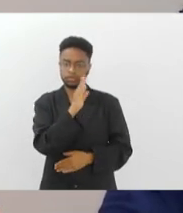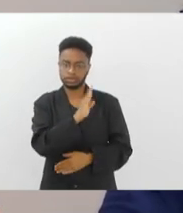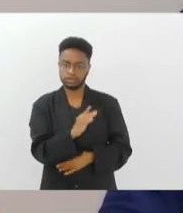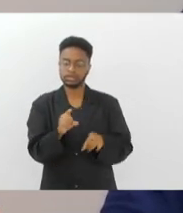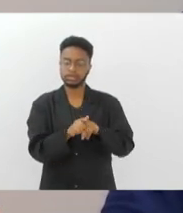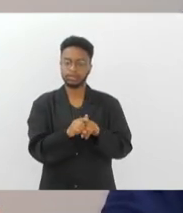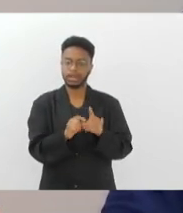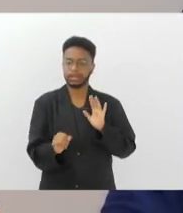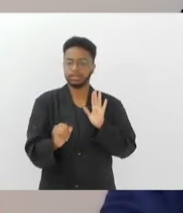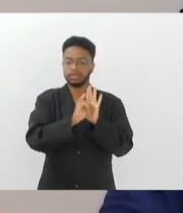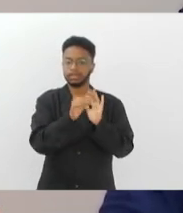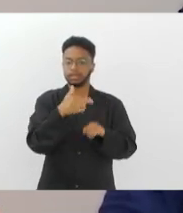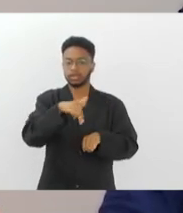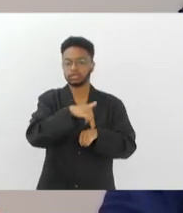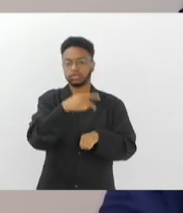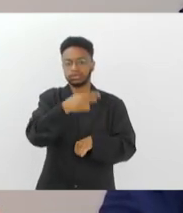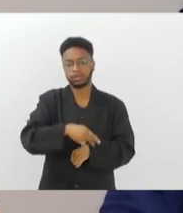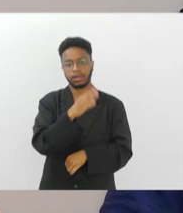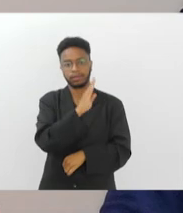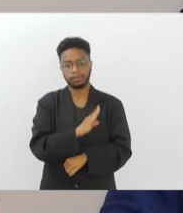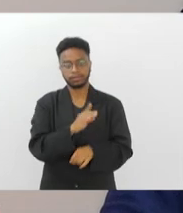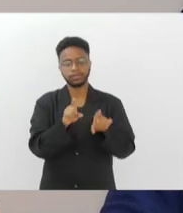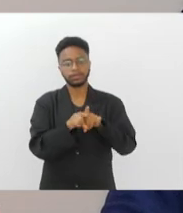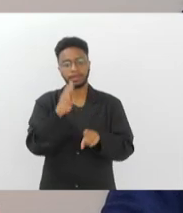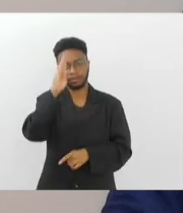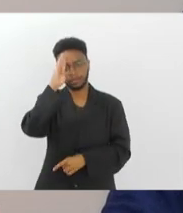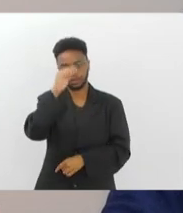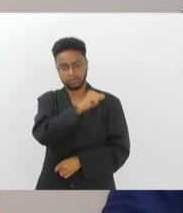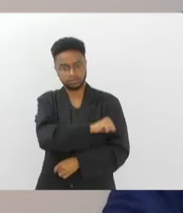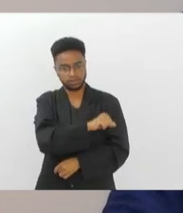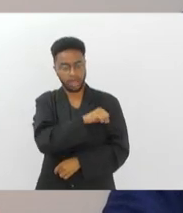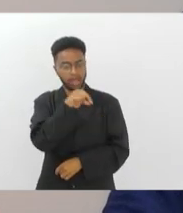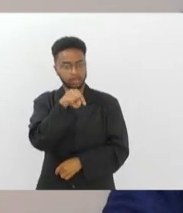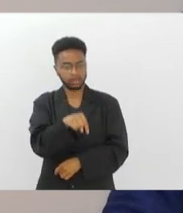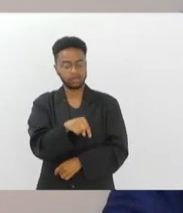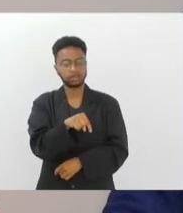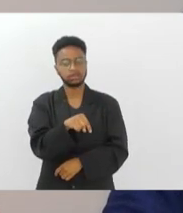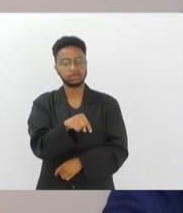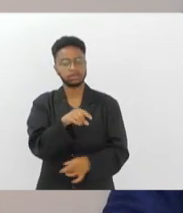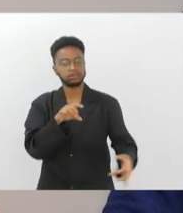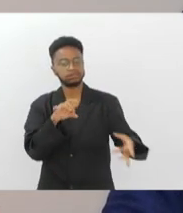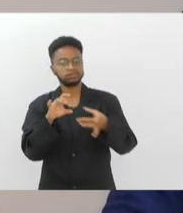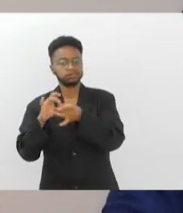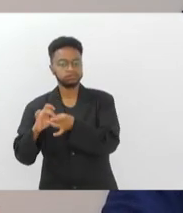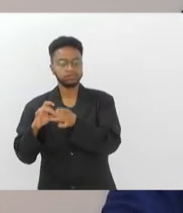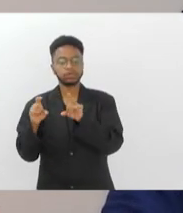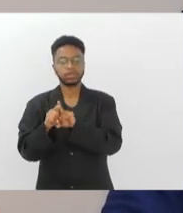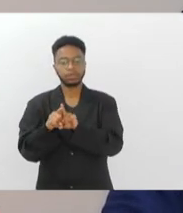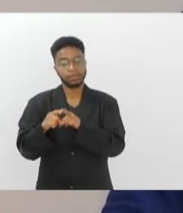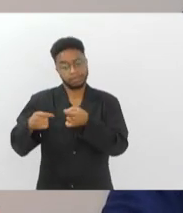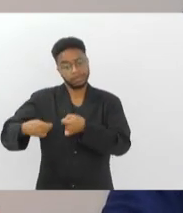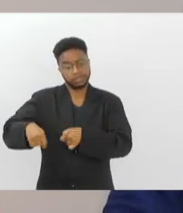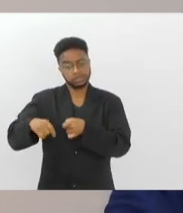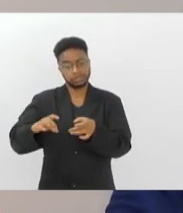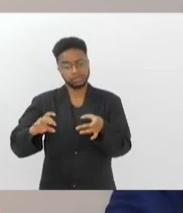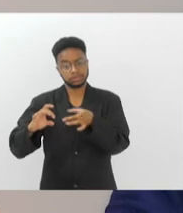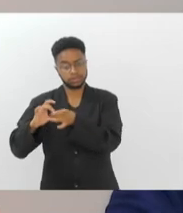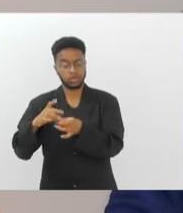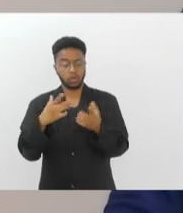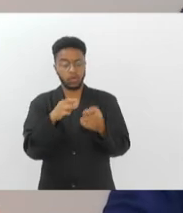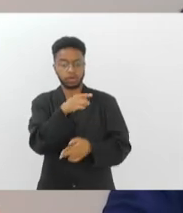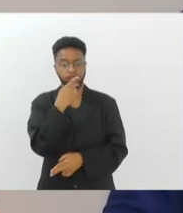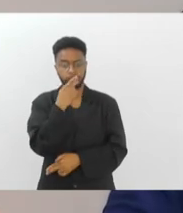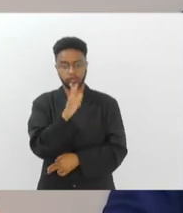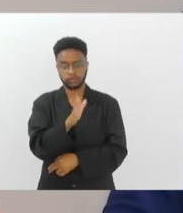nacional brasileira, principalmente do Rio de Janeiro e da cidade do Rio de Janeiro, tem ligações e deve, como o cônsul